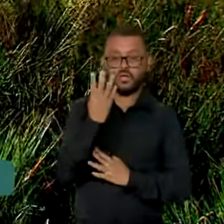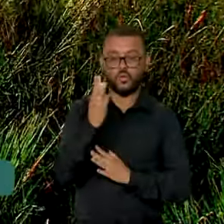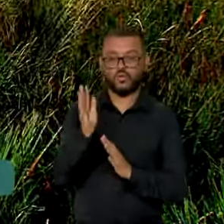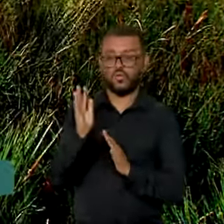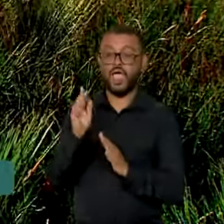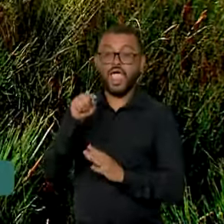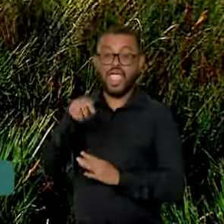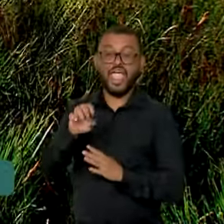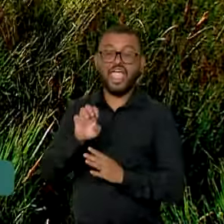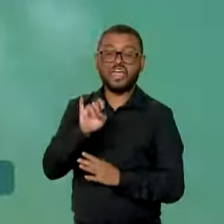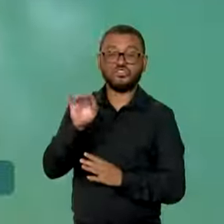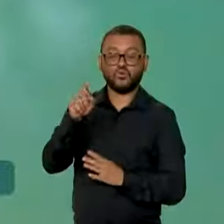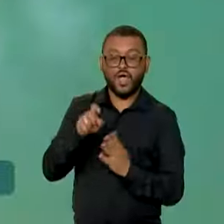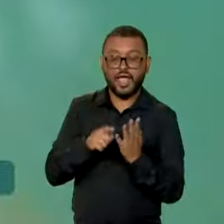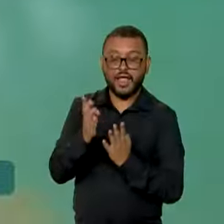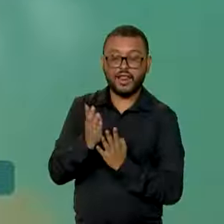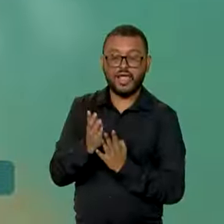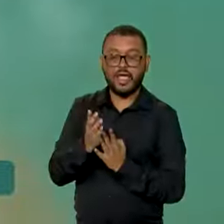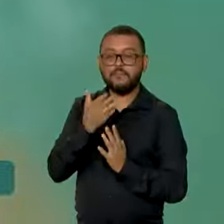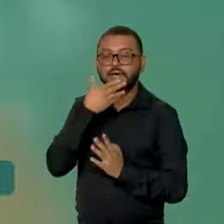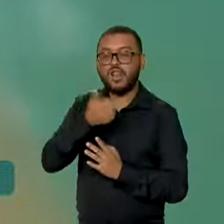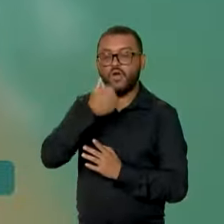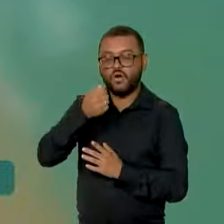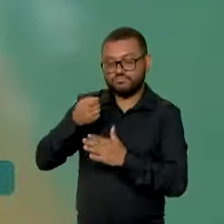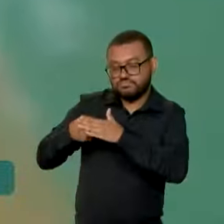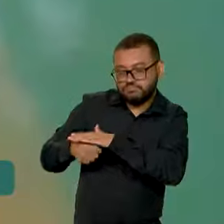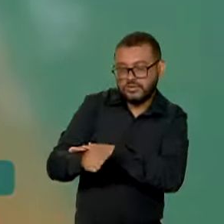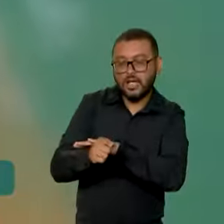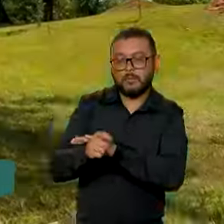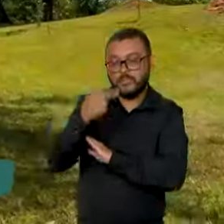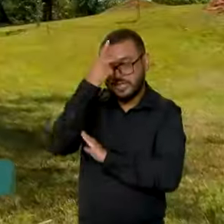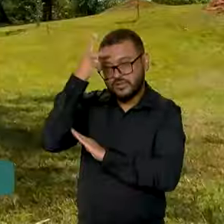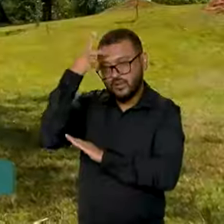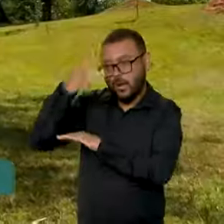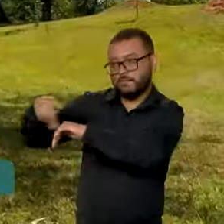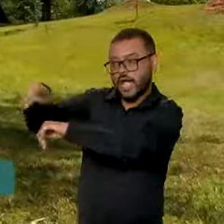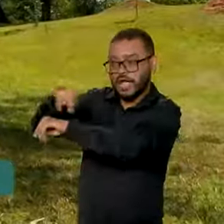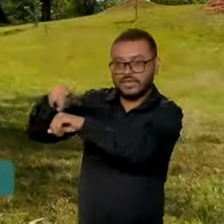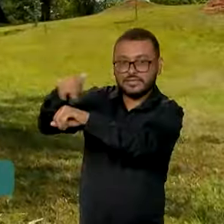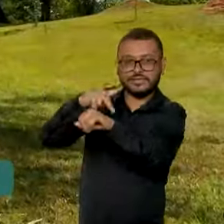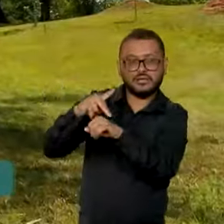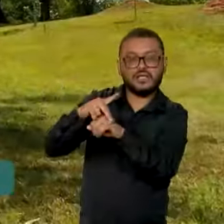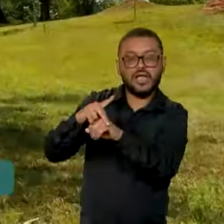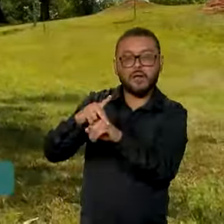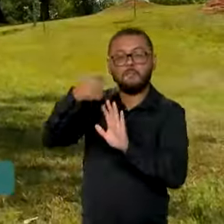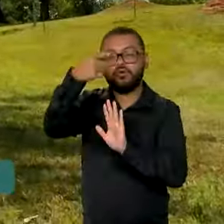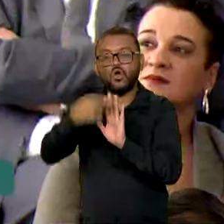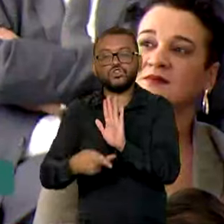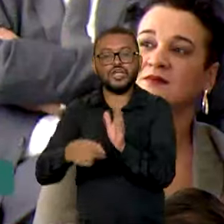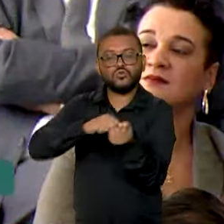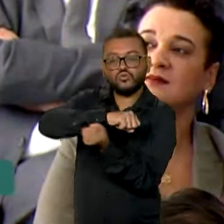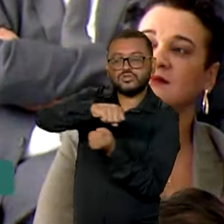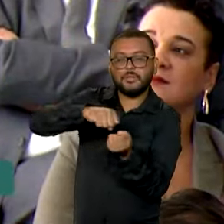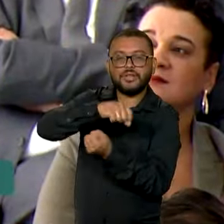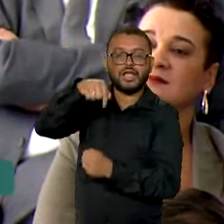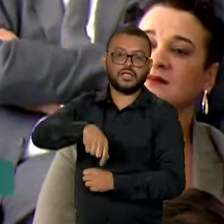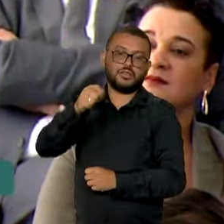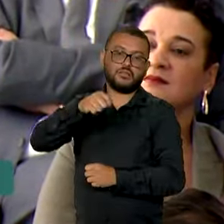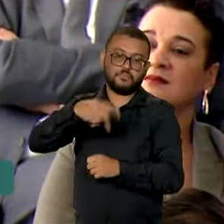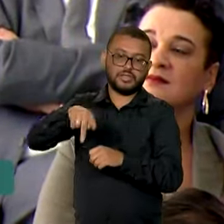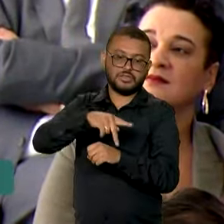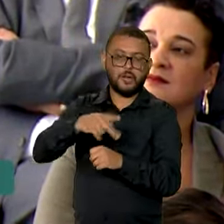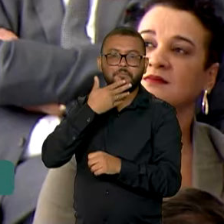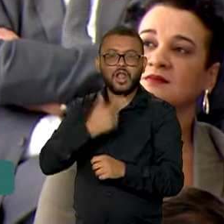Eco Invest Brasil, que quer incentivar investimentos estrangeiros em projetos sustentáveis no país. Para ver se a gente